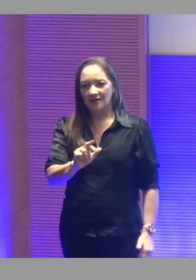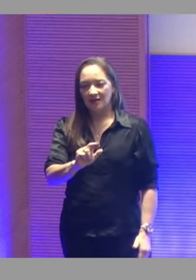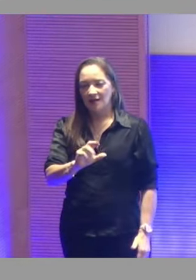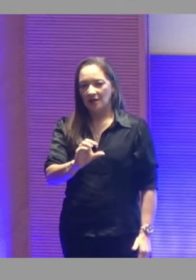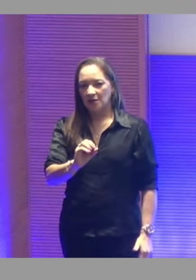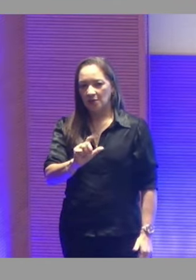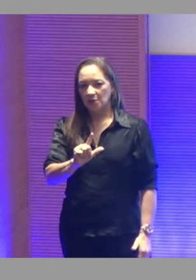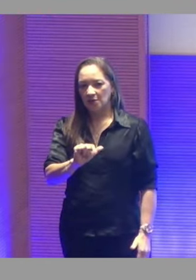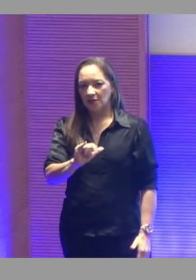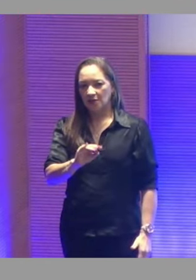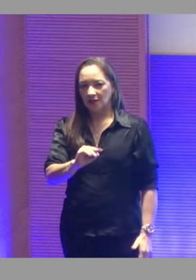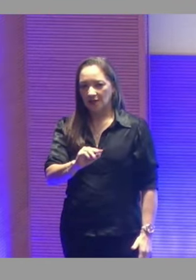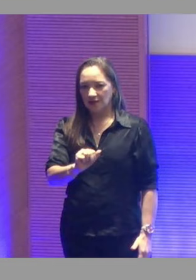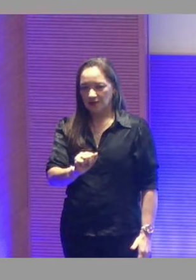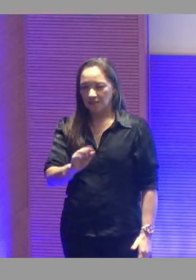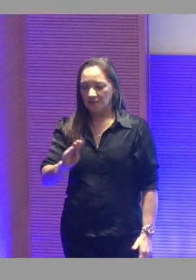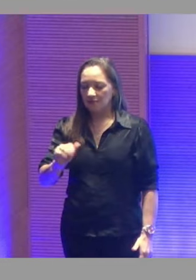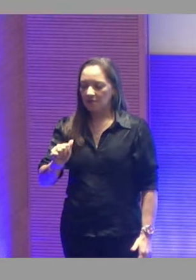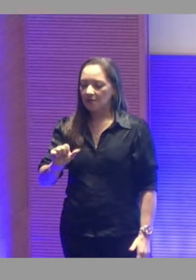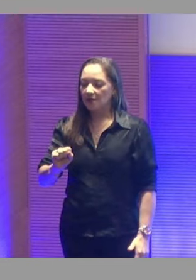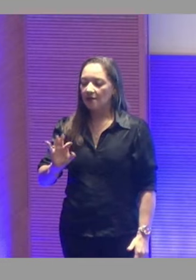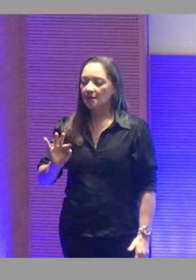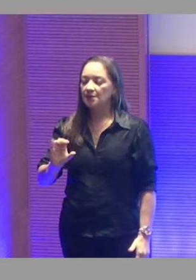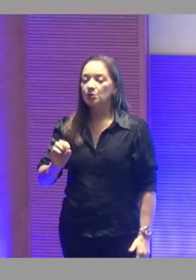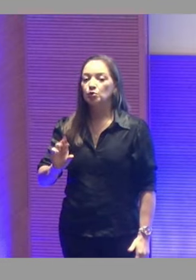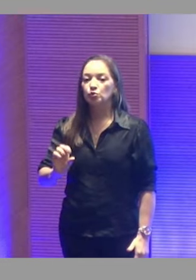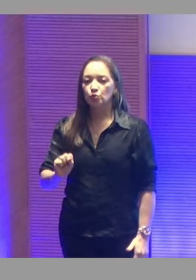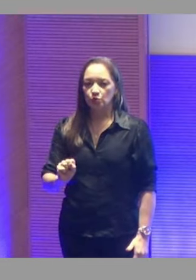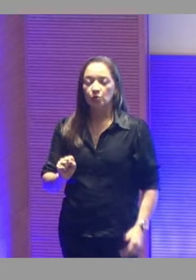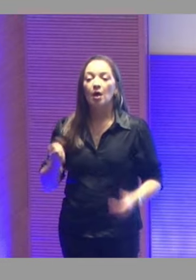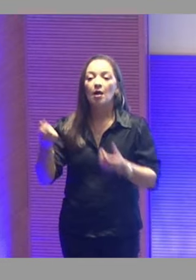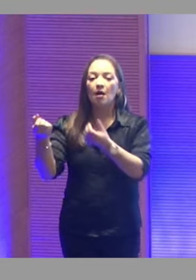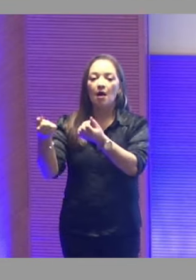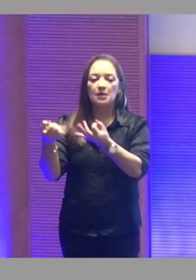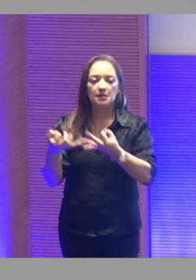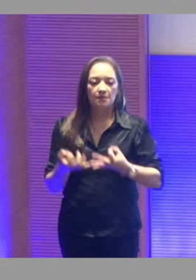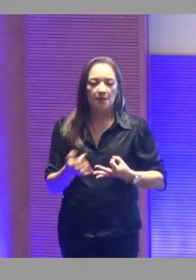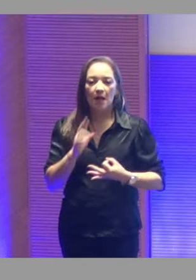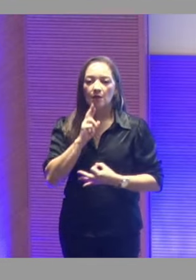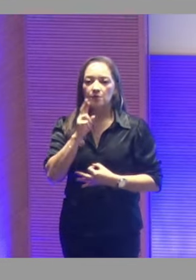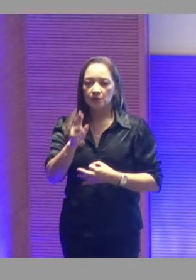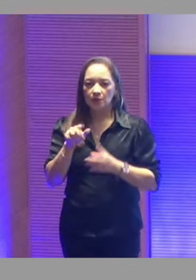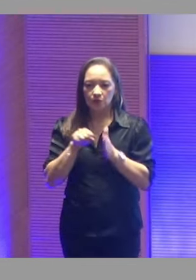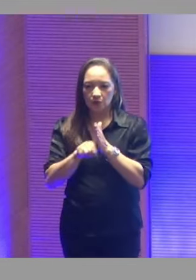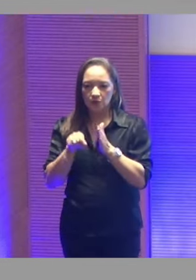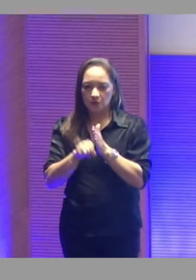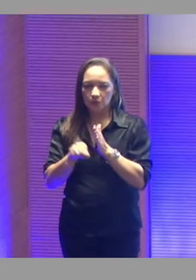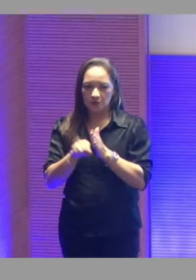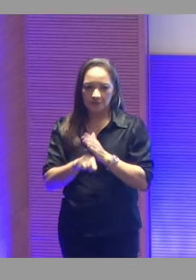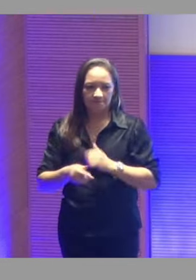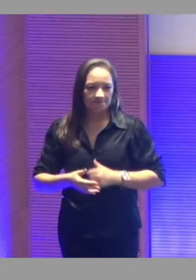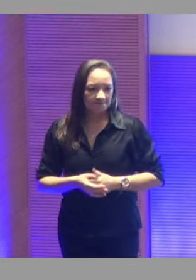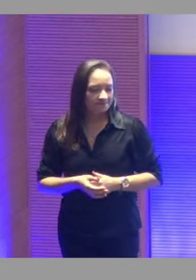Bastos que vai explicar um pouquinho para vocês dos resultados da sondagem anual do programa brasileiro Muito